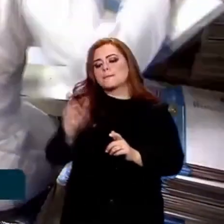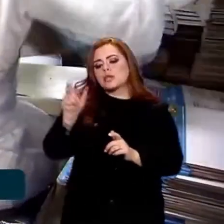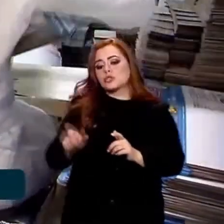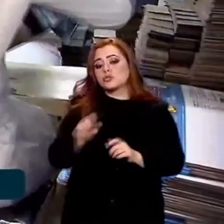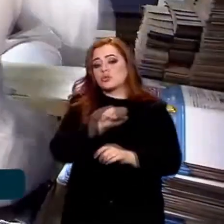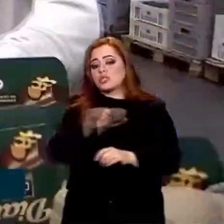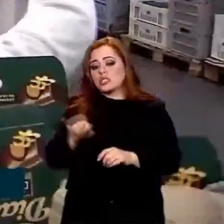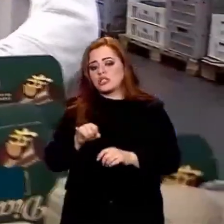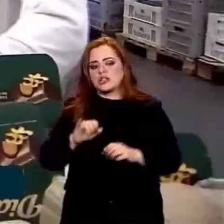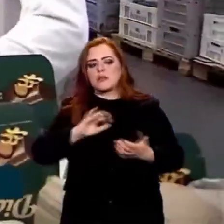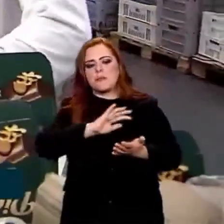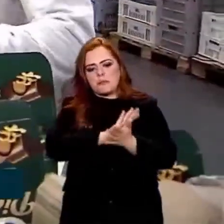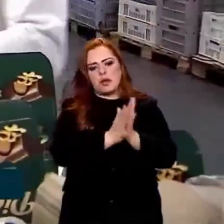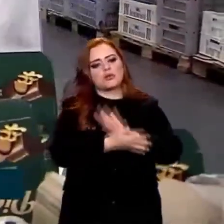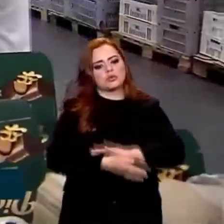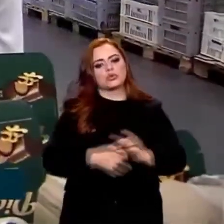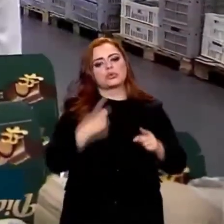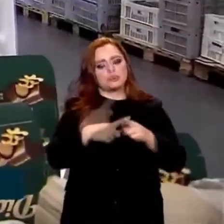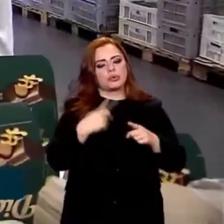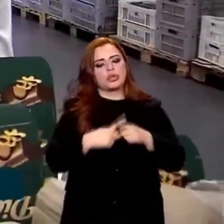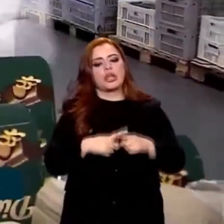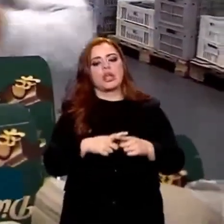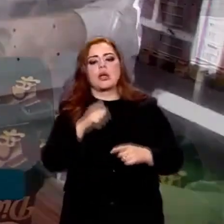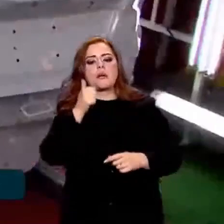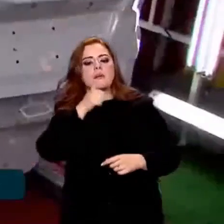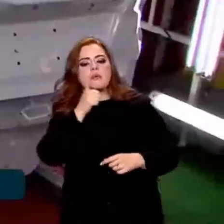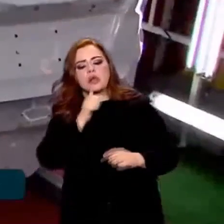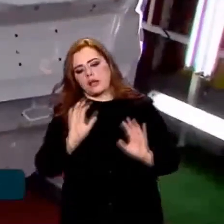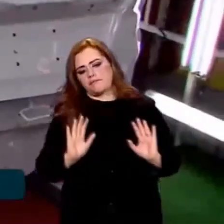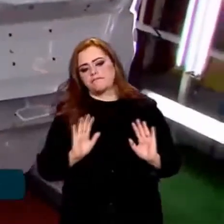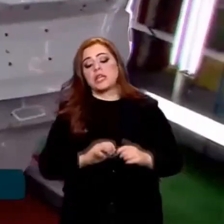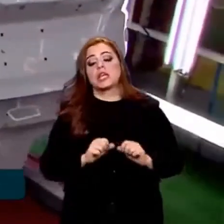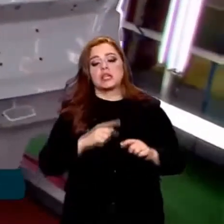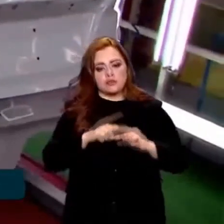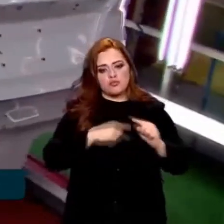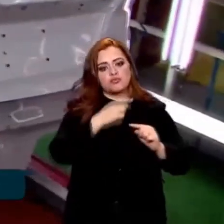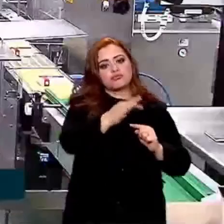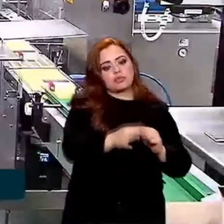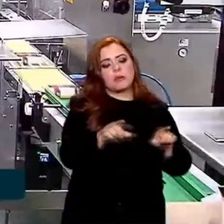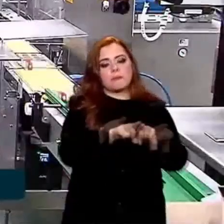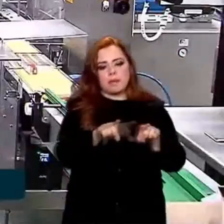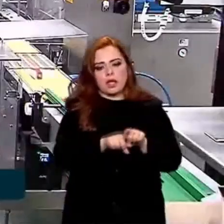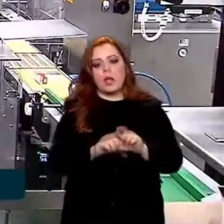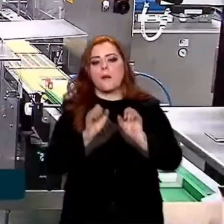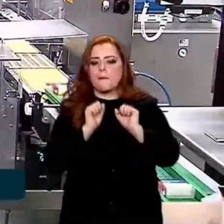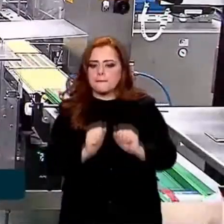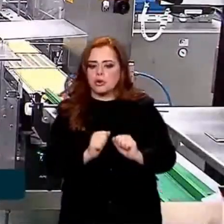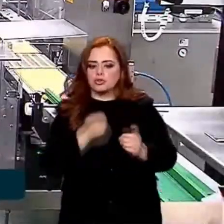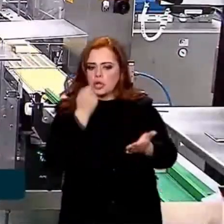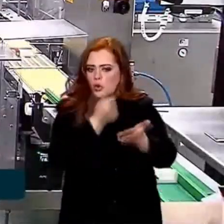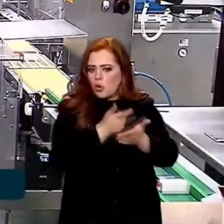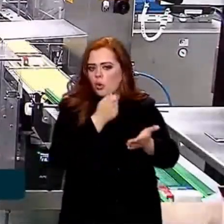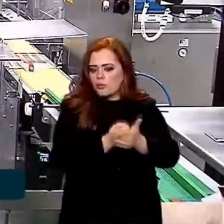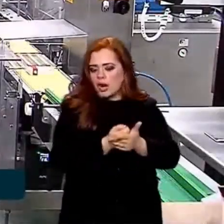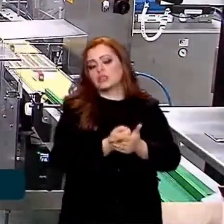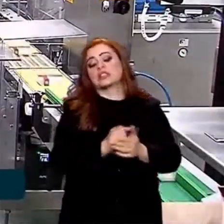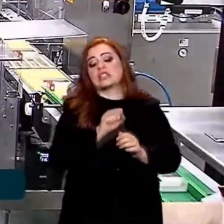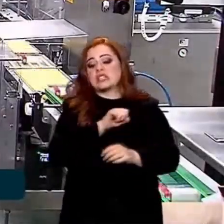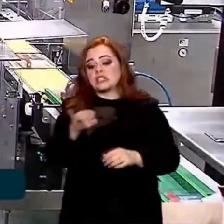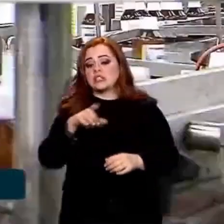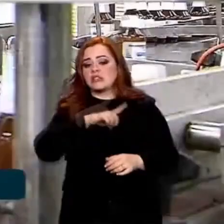desigualdade outras lacunas também contribuem para tal situação de vulnerabilidade e precisam ser